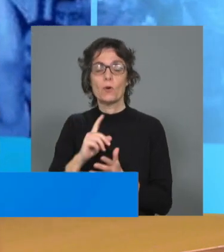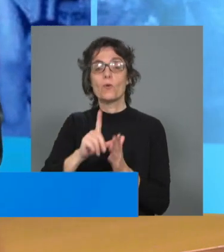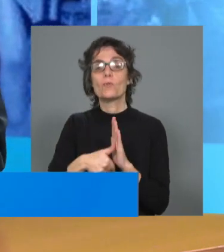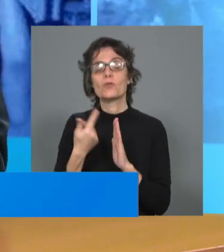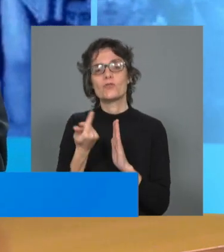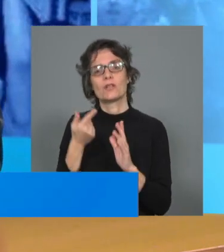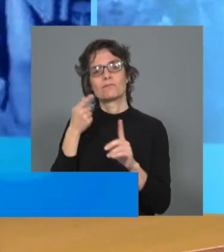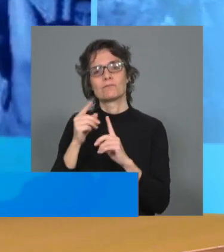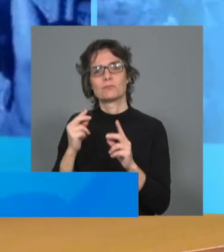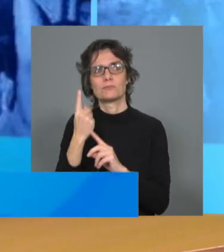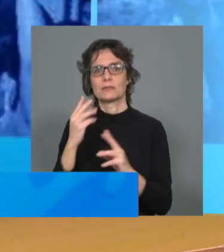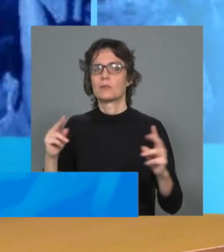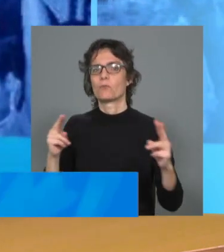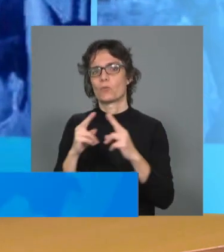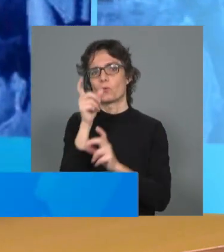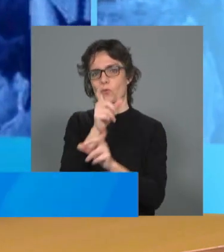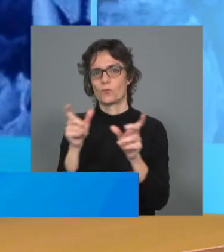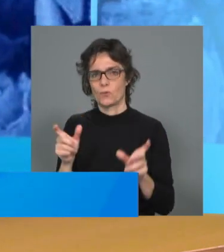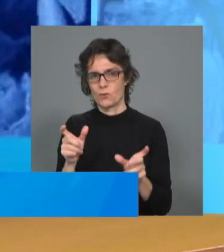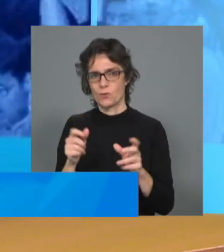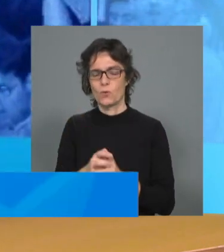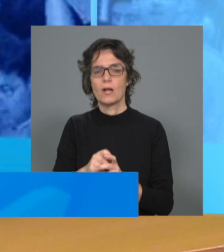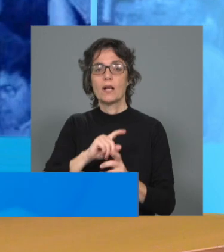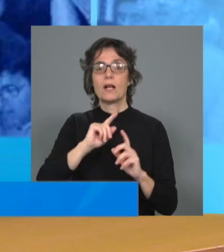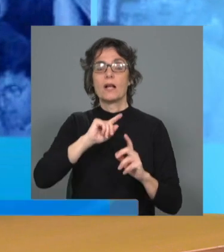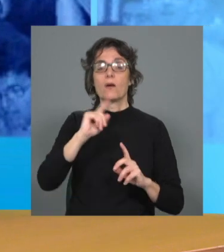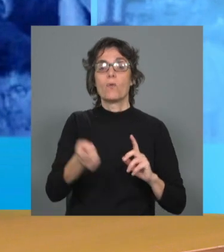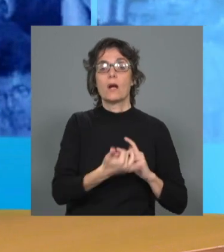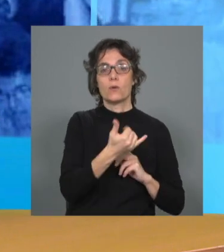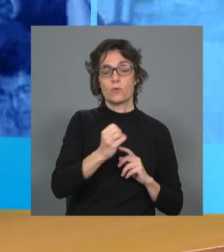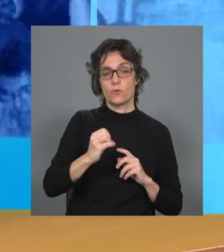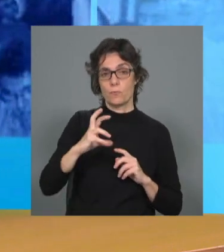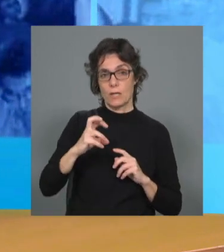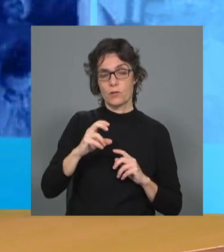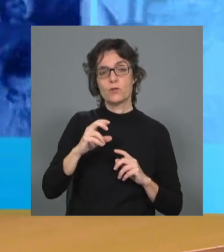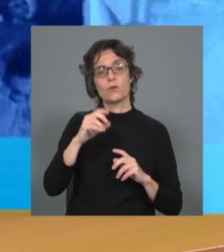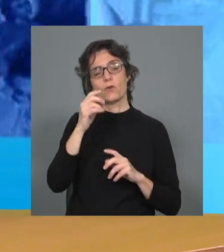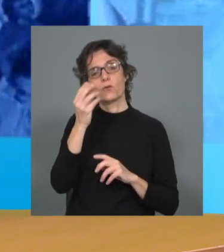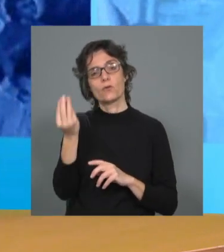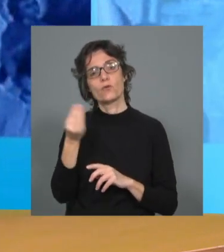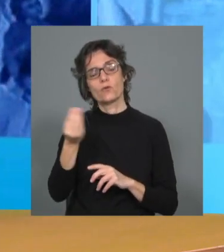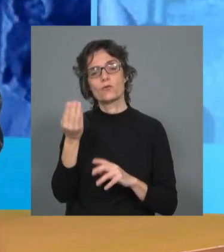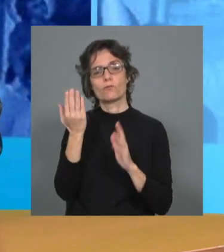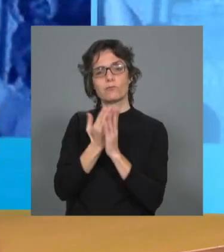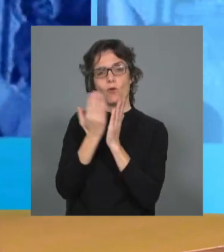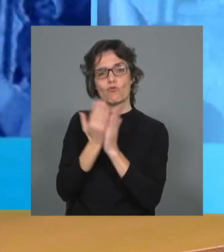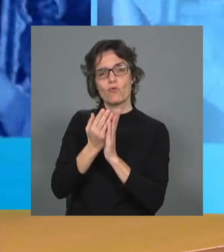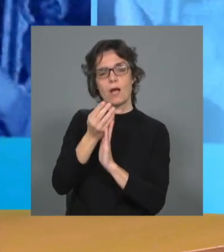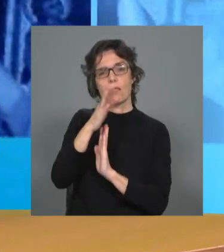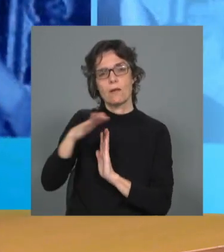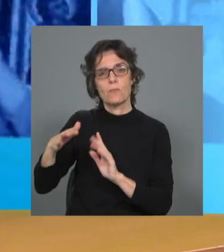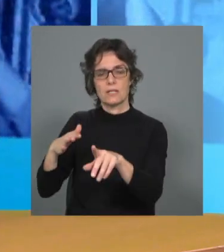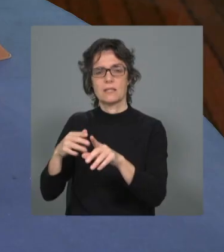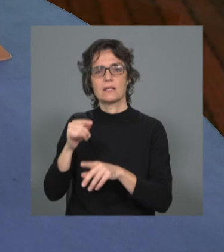encontros entre pessoas. E este encontro começou em 2018, com um jovem estudante de medicina, finalista na altura, o Sebastião Castanheira